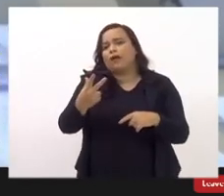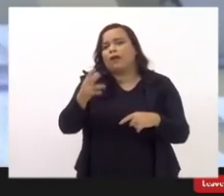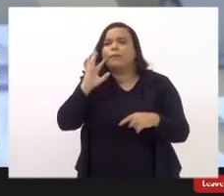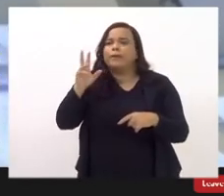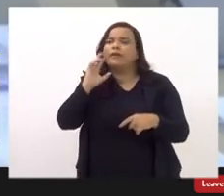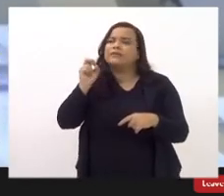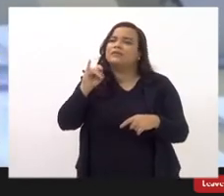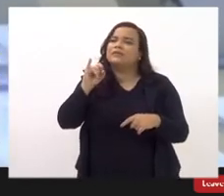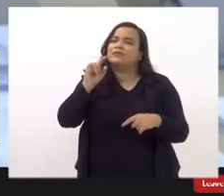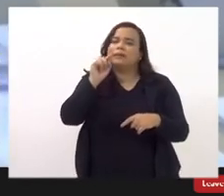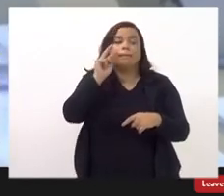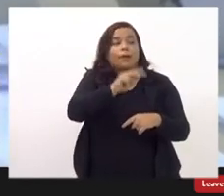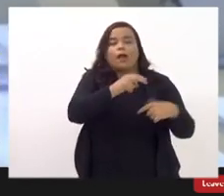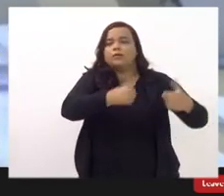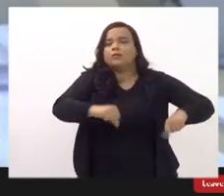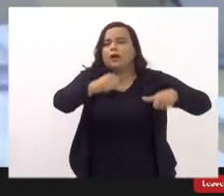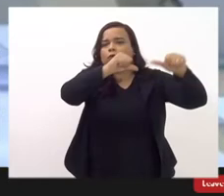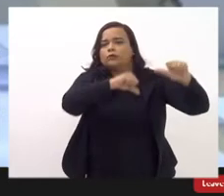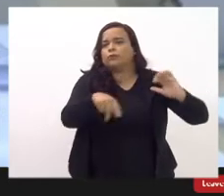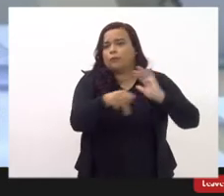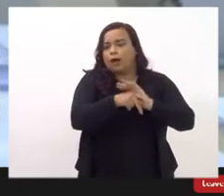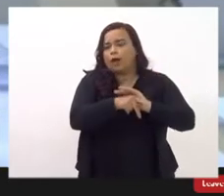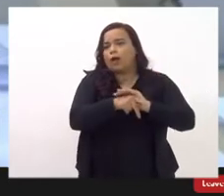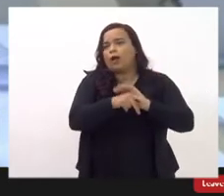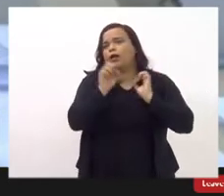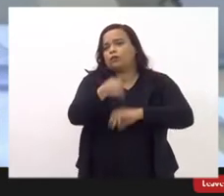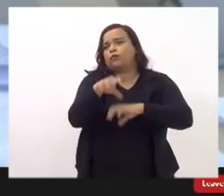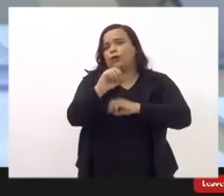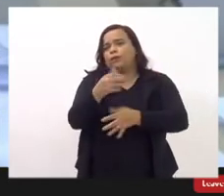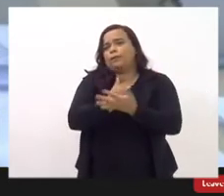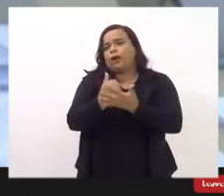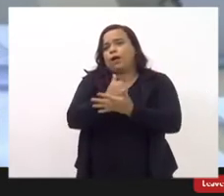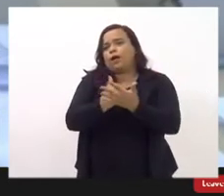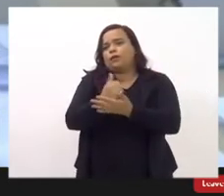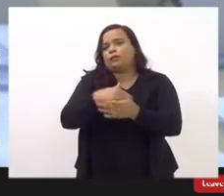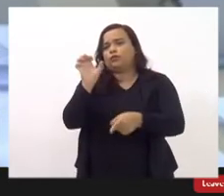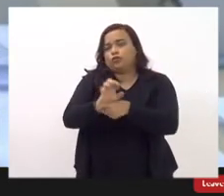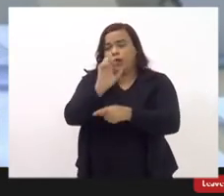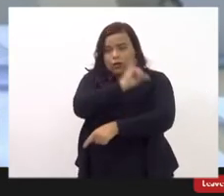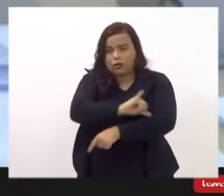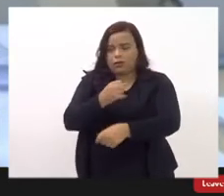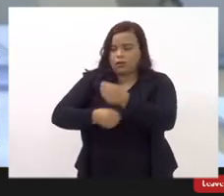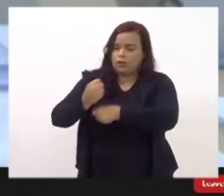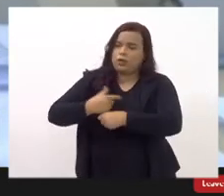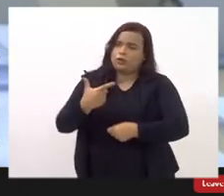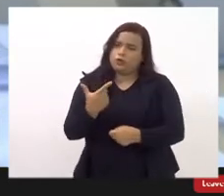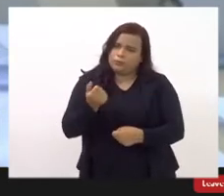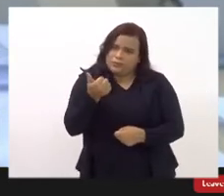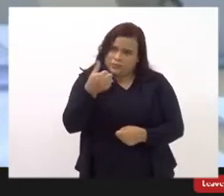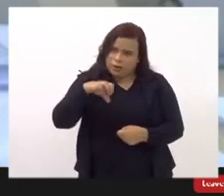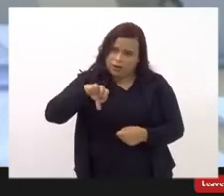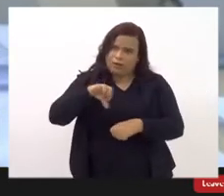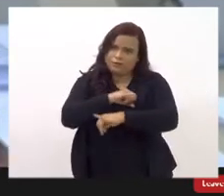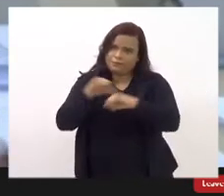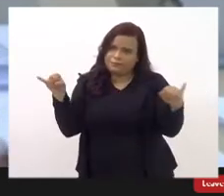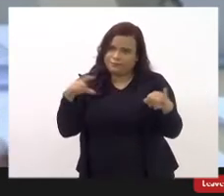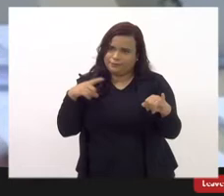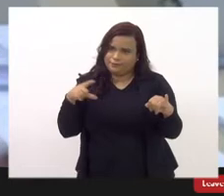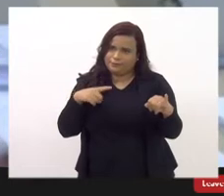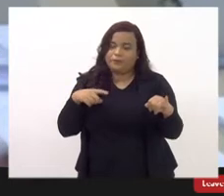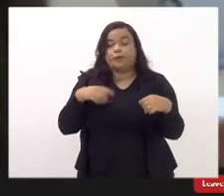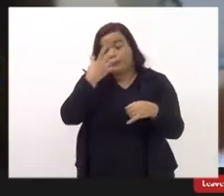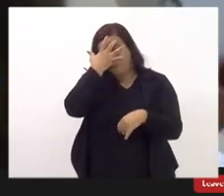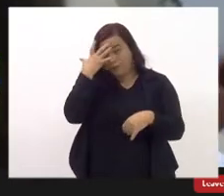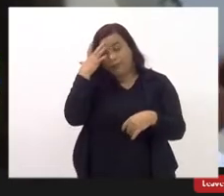o censo da educação básica do Estado do Rio de Janeiro, divulgado em 2019, 50% dos estudantes que estão